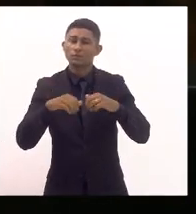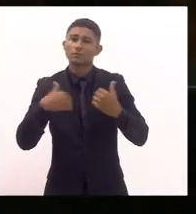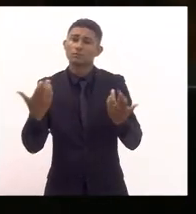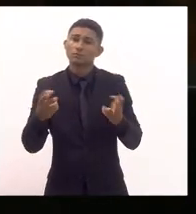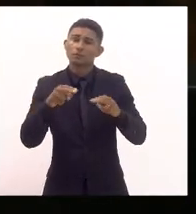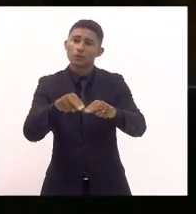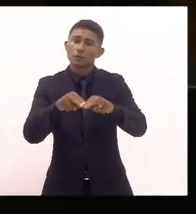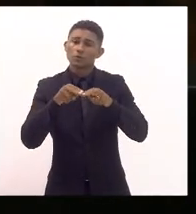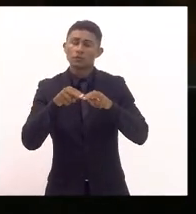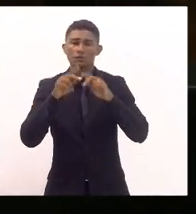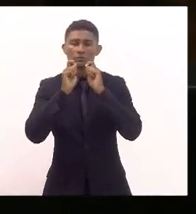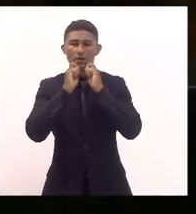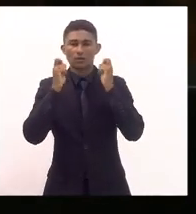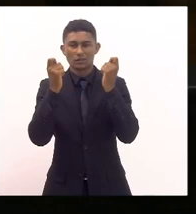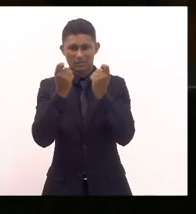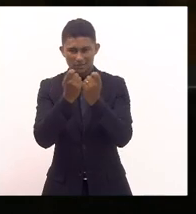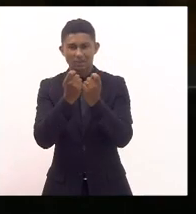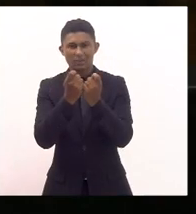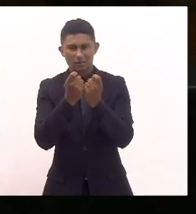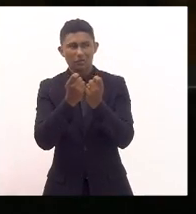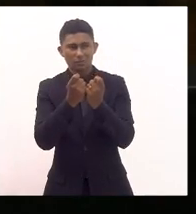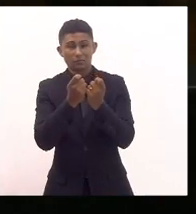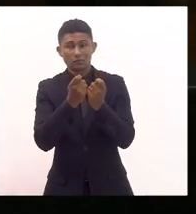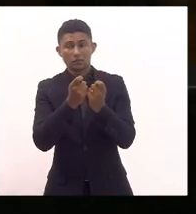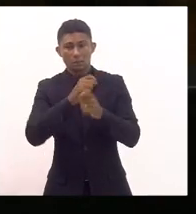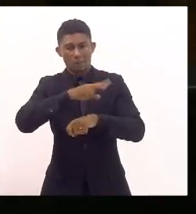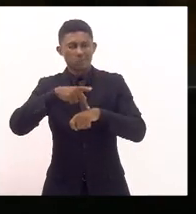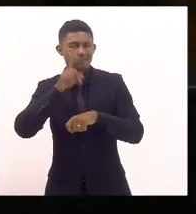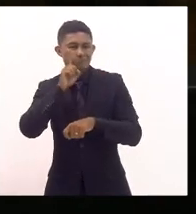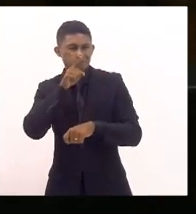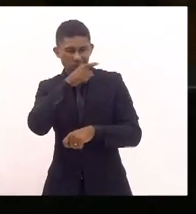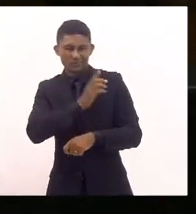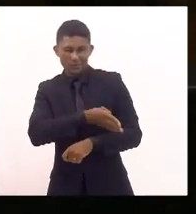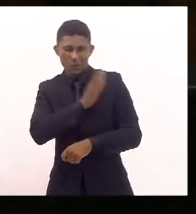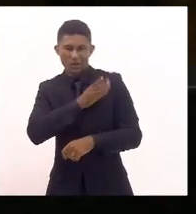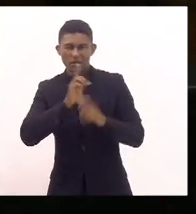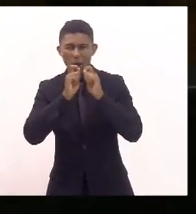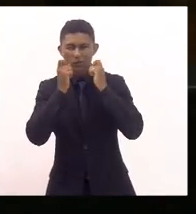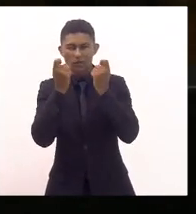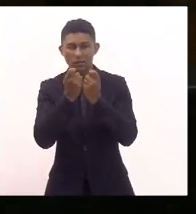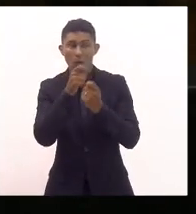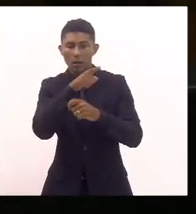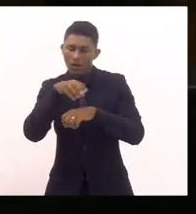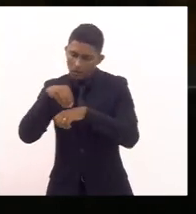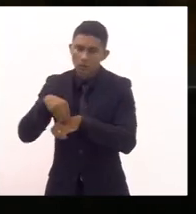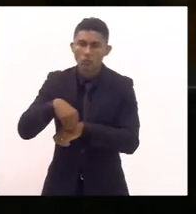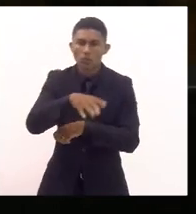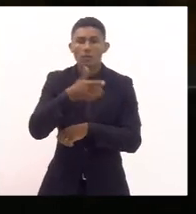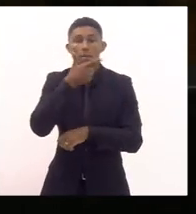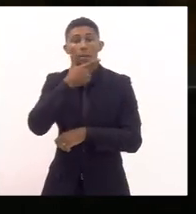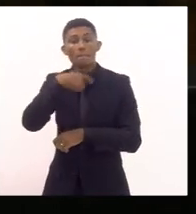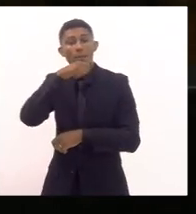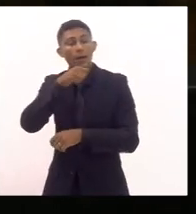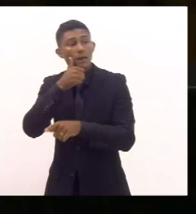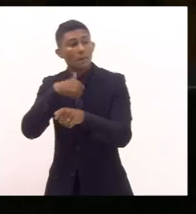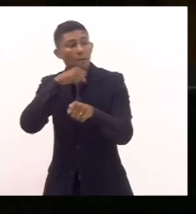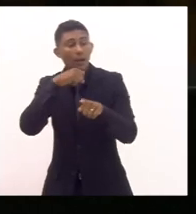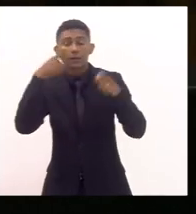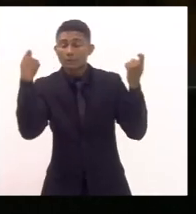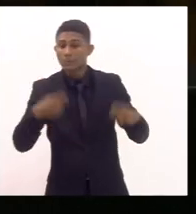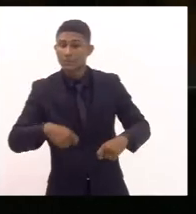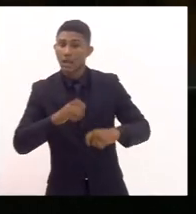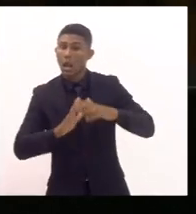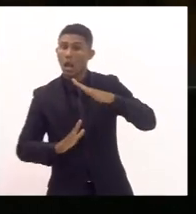disso a associação americana do coração recomenda que os pais limitem o tempo de